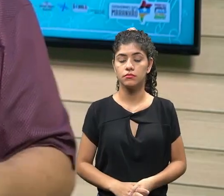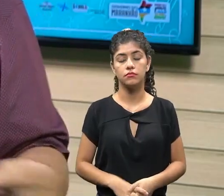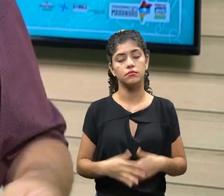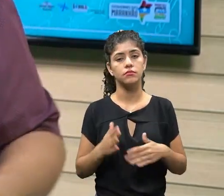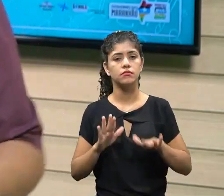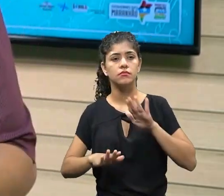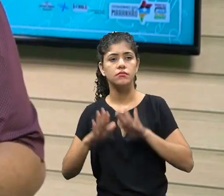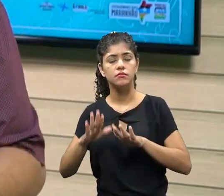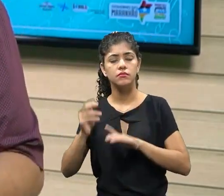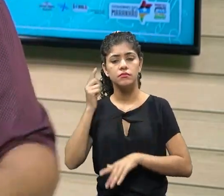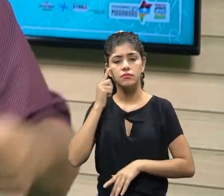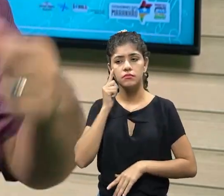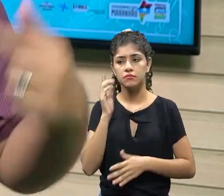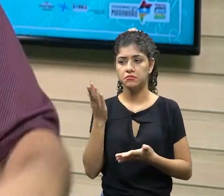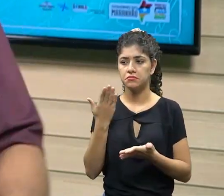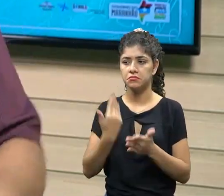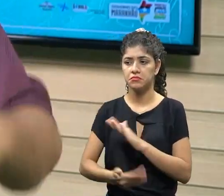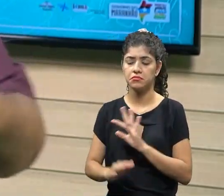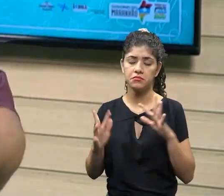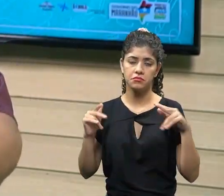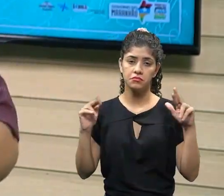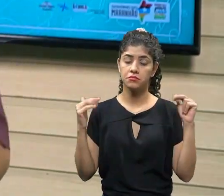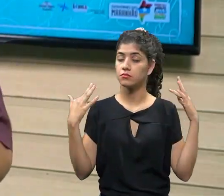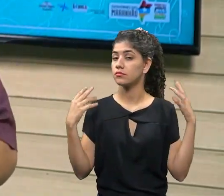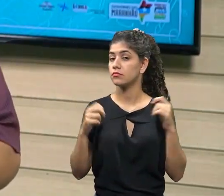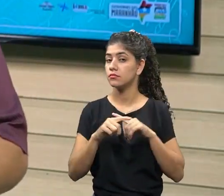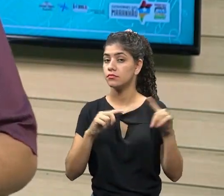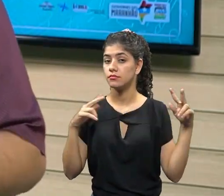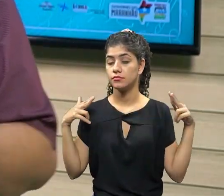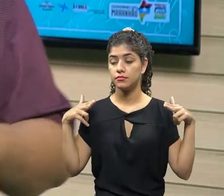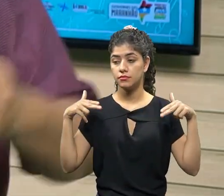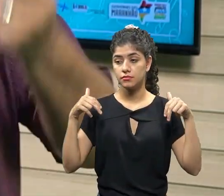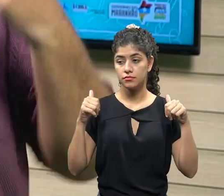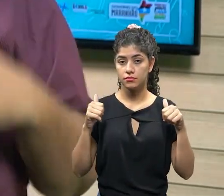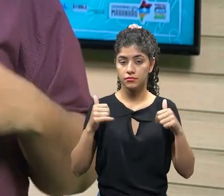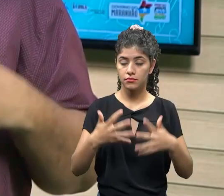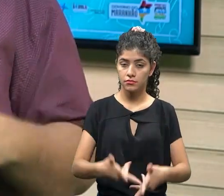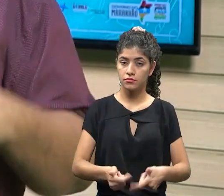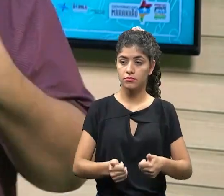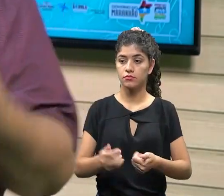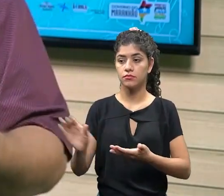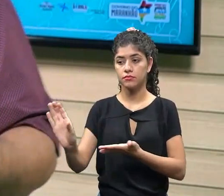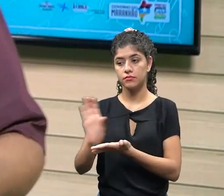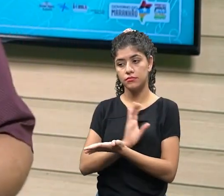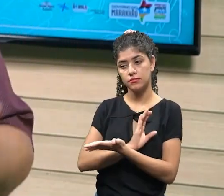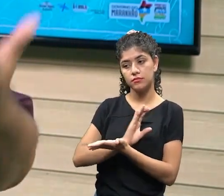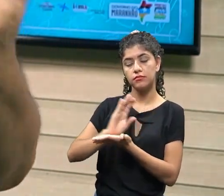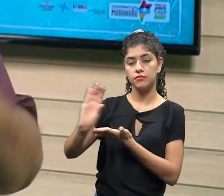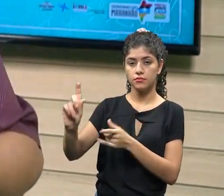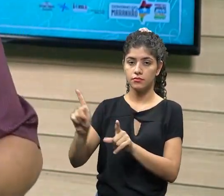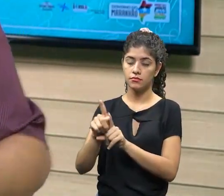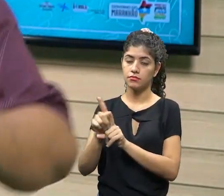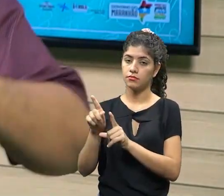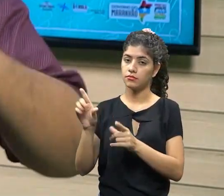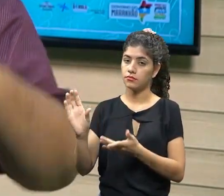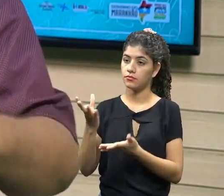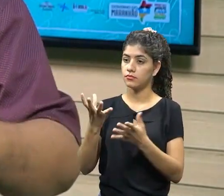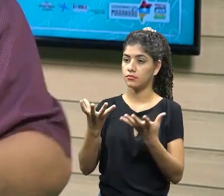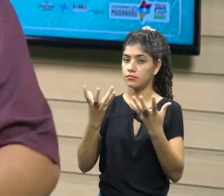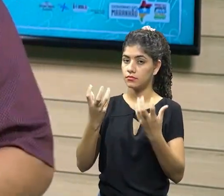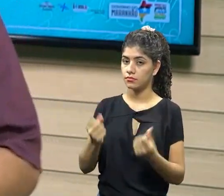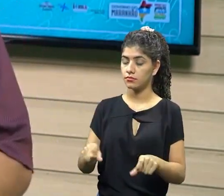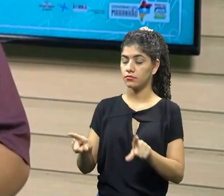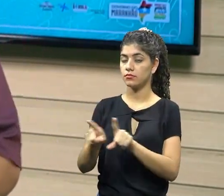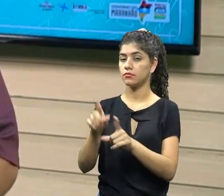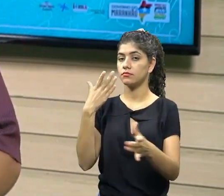nunca. Eu falei, toda atividade de comércio é entrada e saída de recursos, tá bom? Então tem ativos e tem passivos, tem coisas que você está entrando, tem coisas que você está